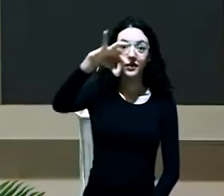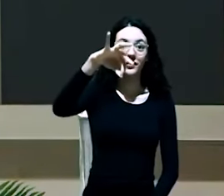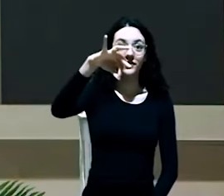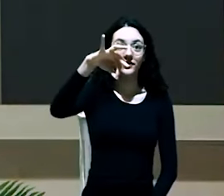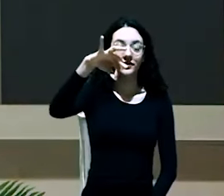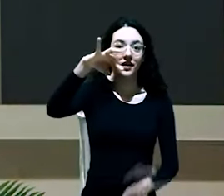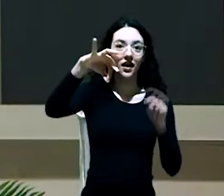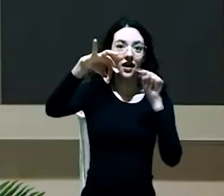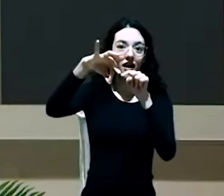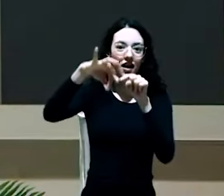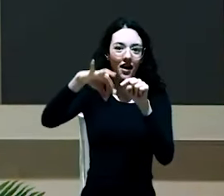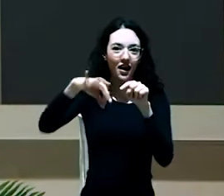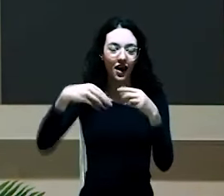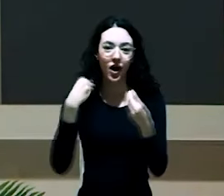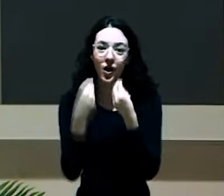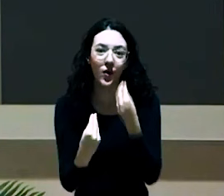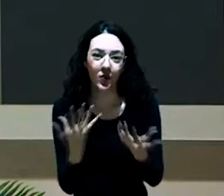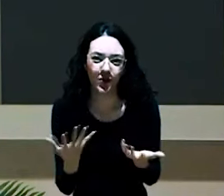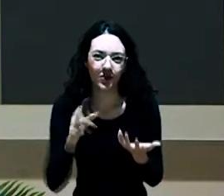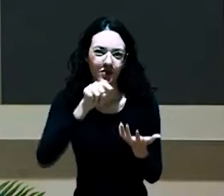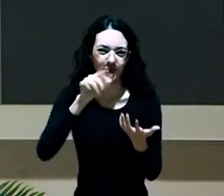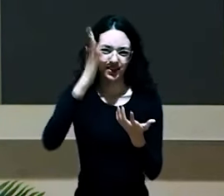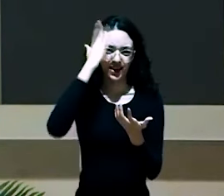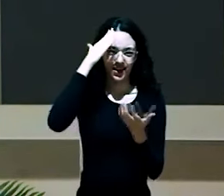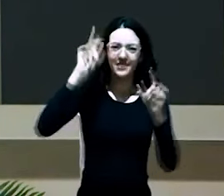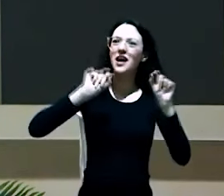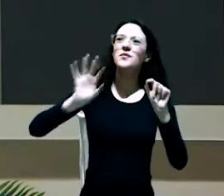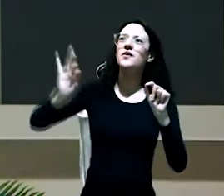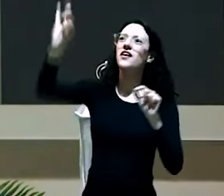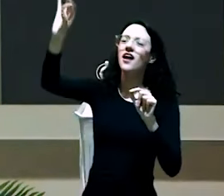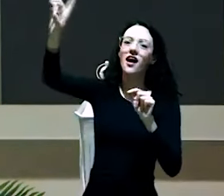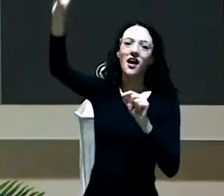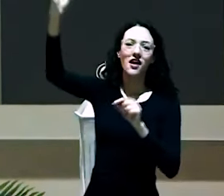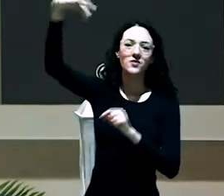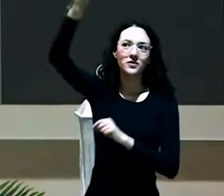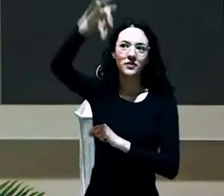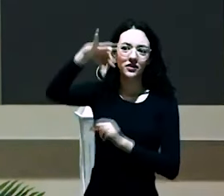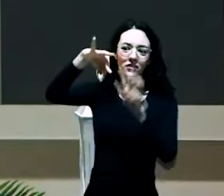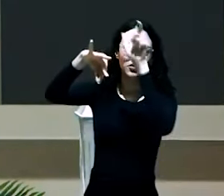Tem identidade, nem sabe quem é o Espírito Santo. Nem respeito tem por ele.